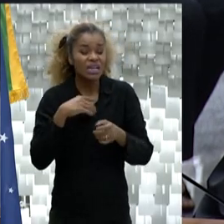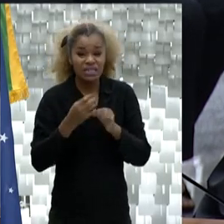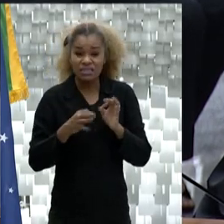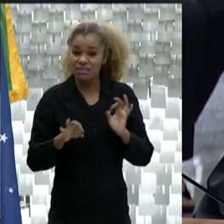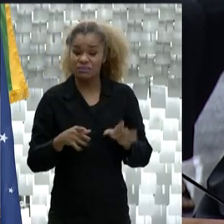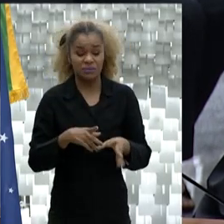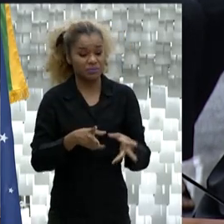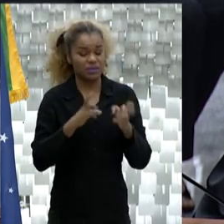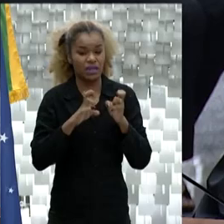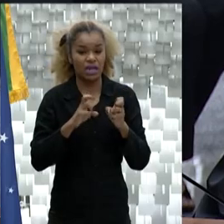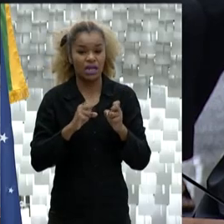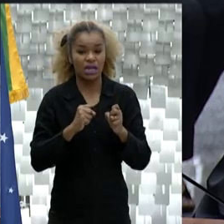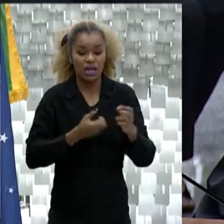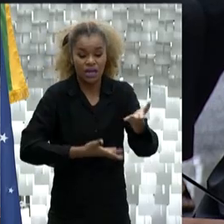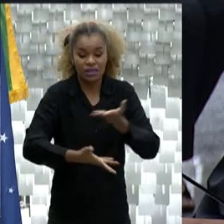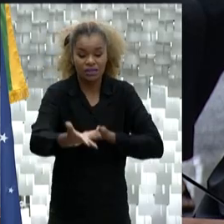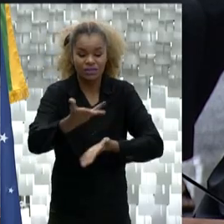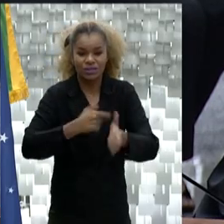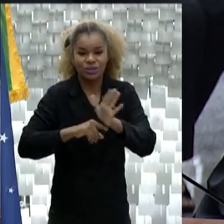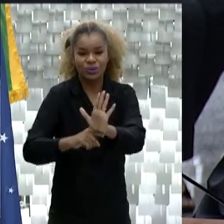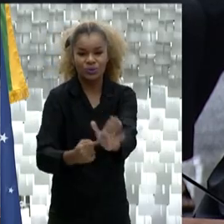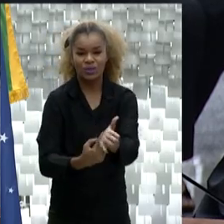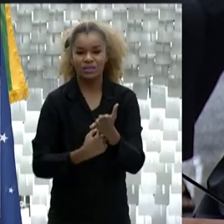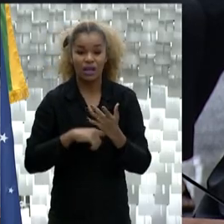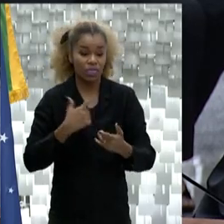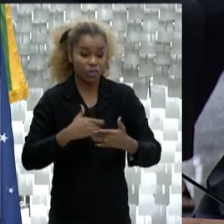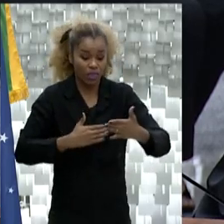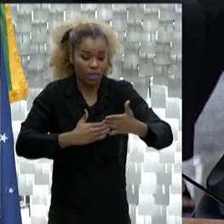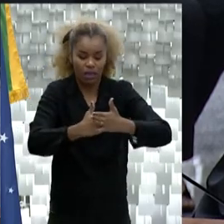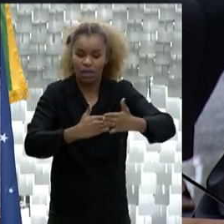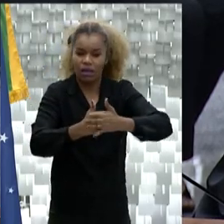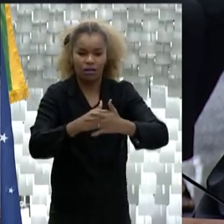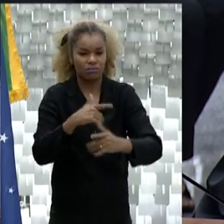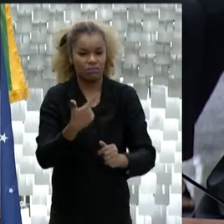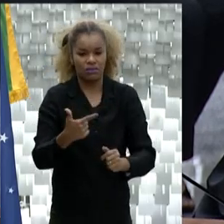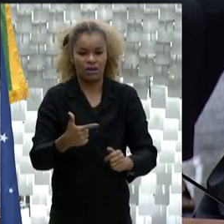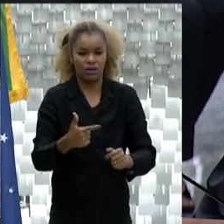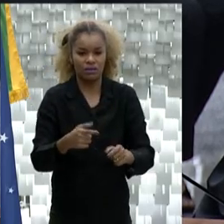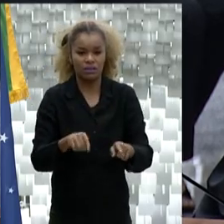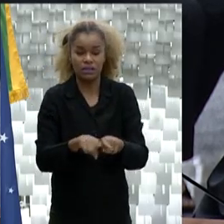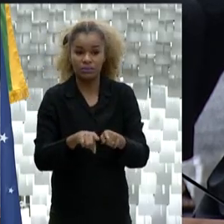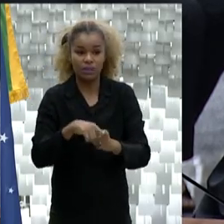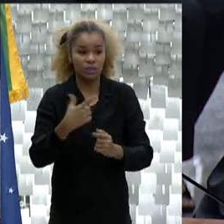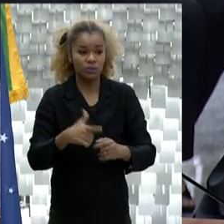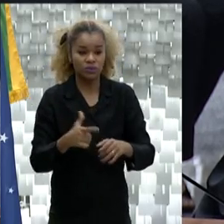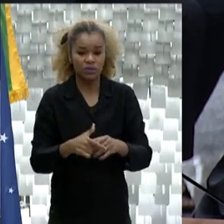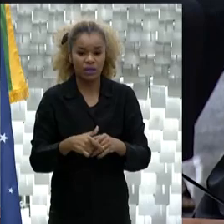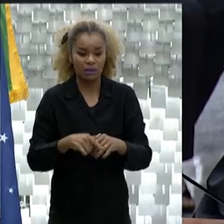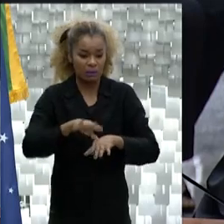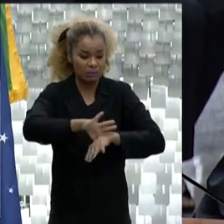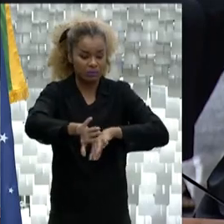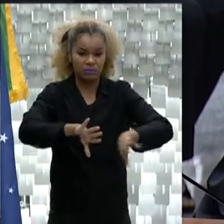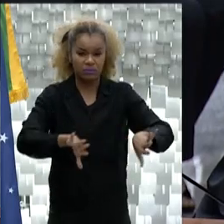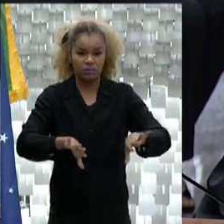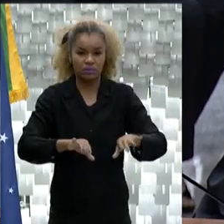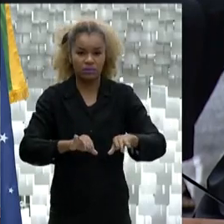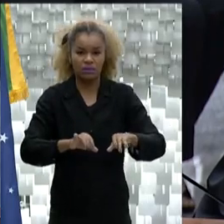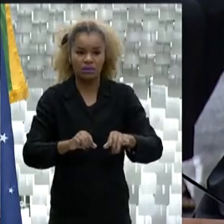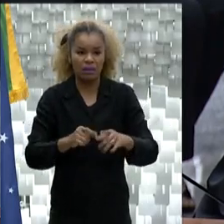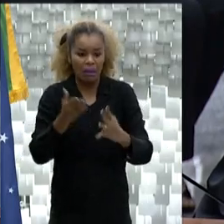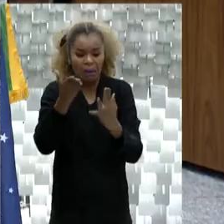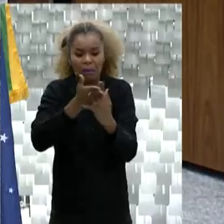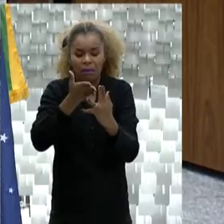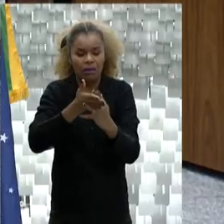que solidariedade não tem barreiras alfandegárias, nem existe pela metade, ou é ou não é.